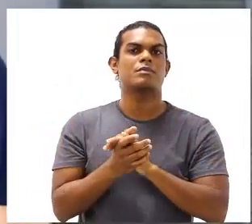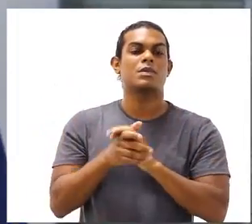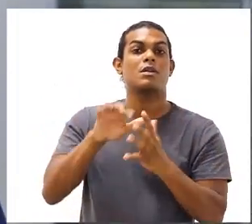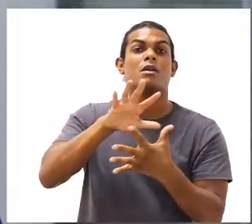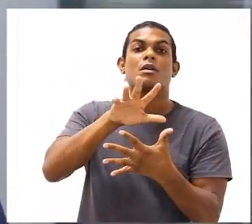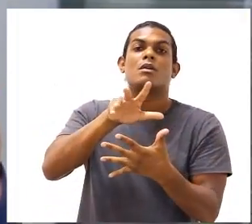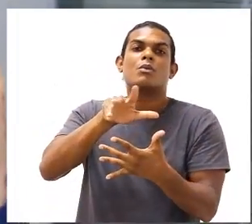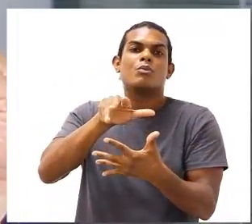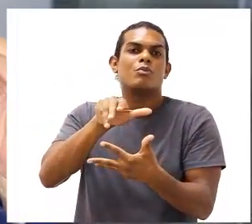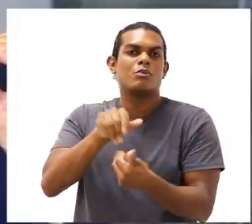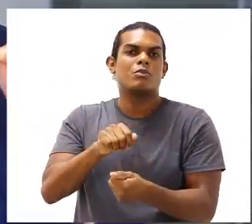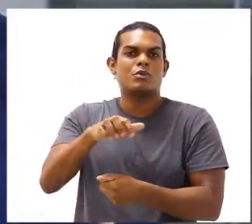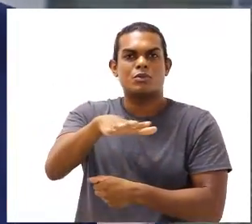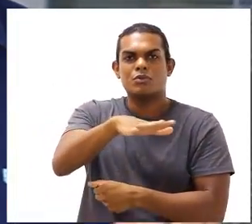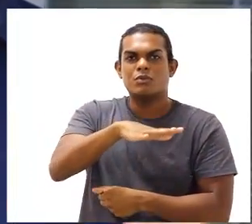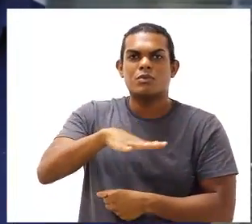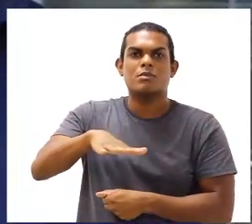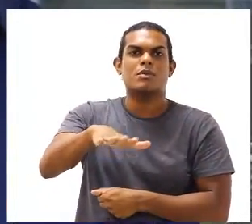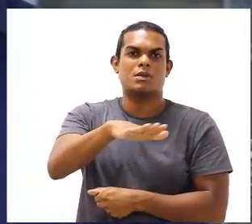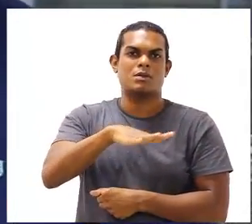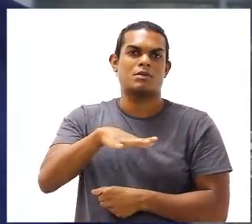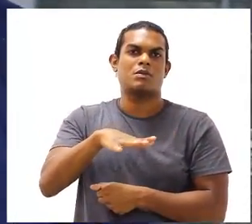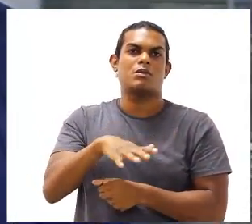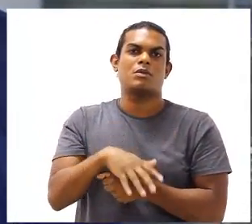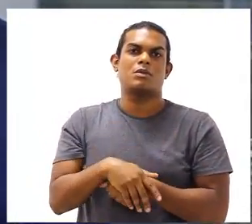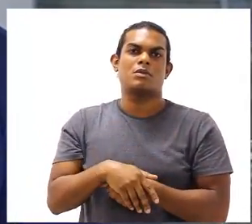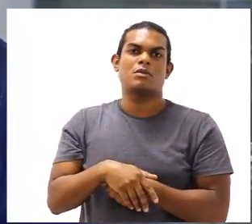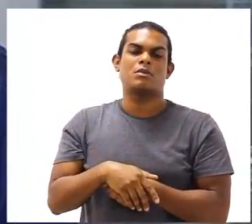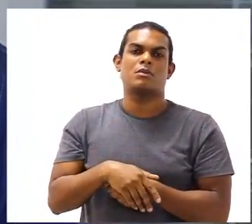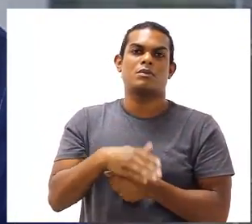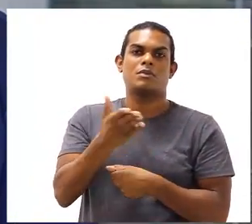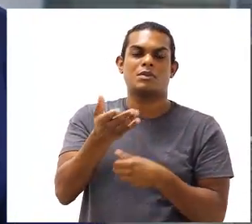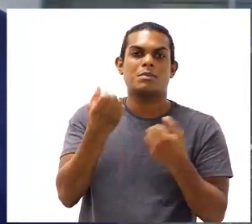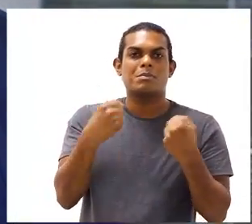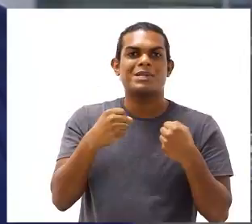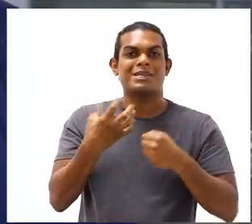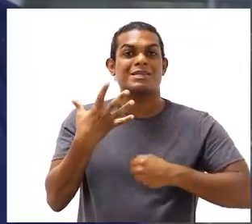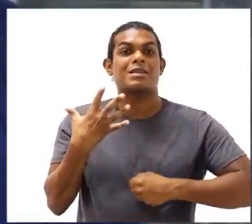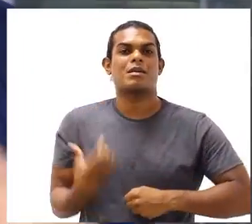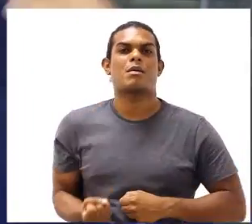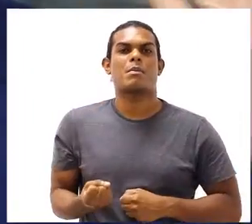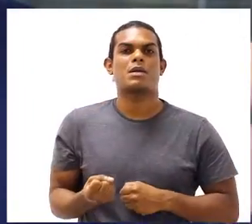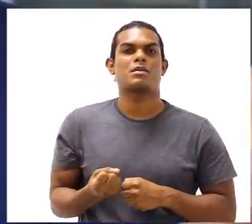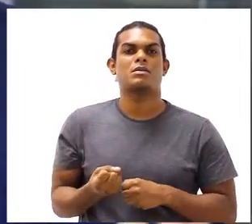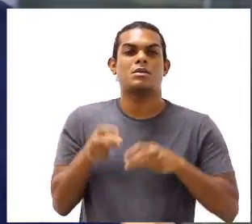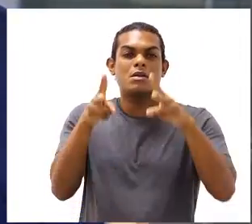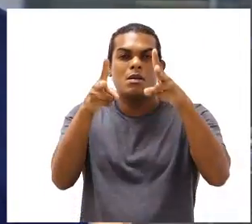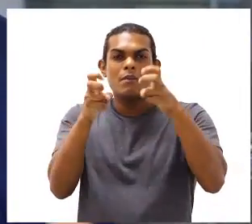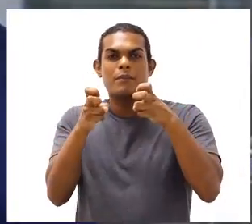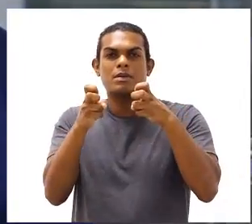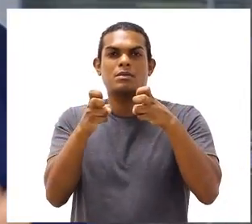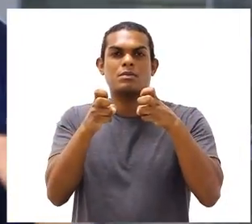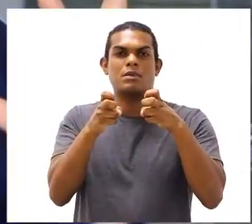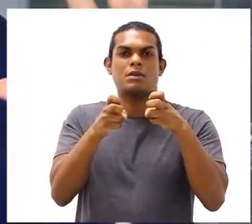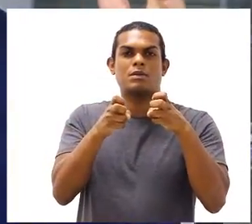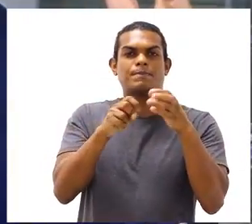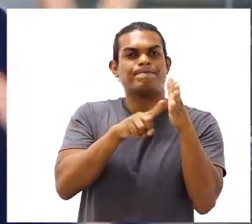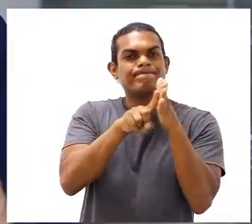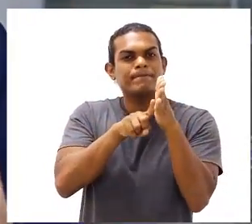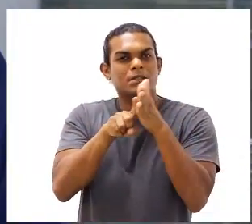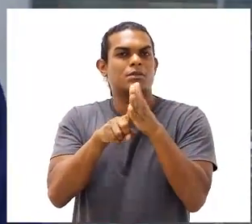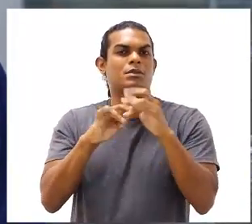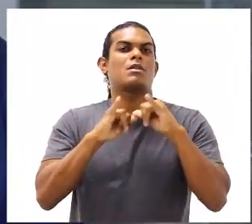mundo onde você tem que ter a capacidade de capturar bem as informações relevantes, os dados e informações relevantes,